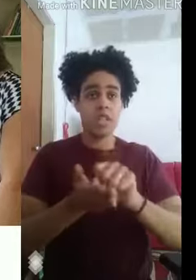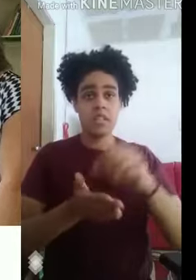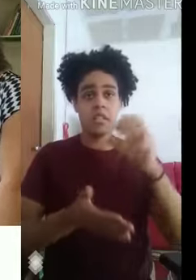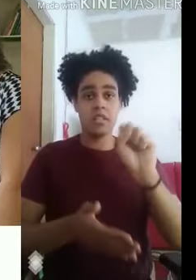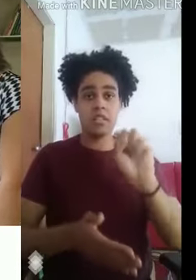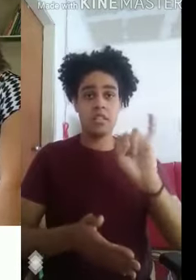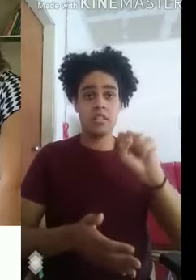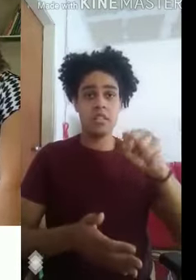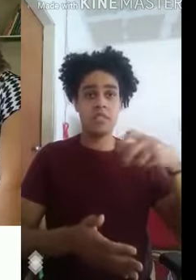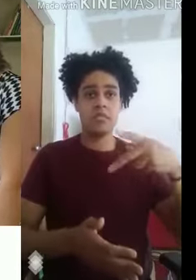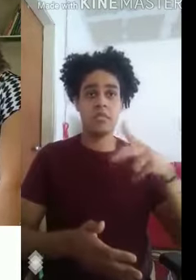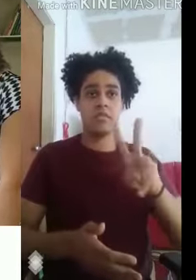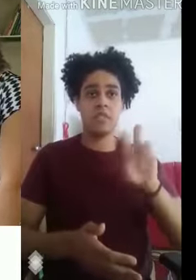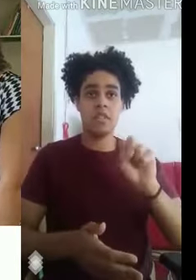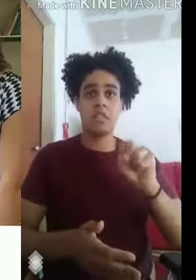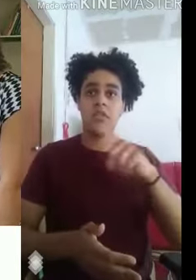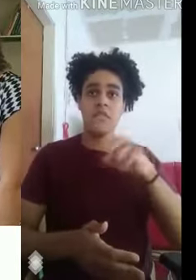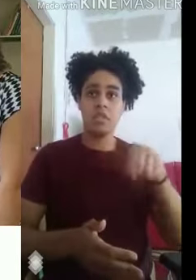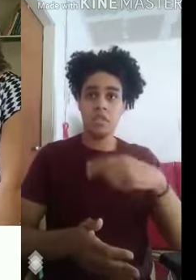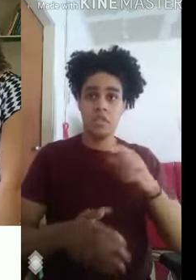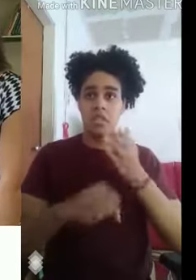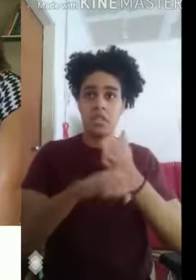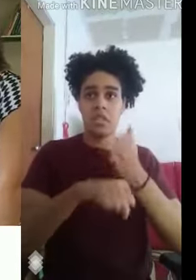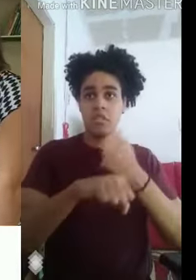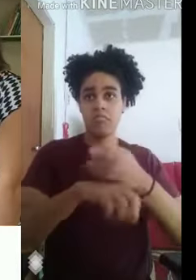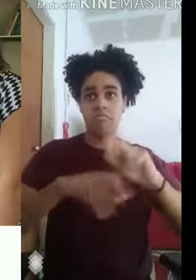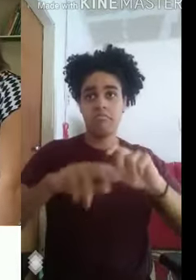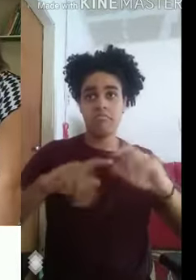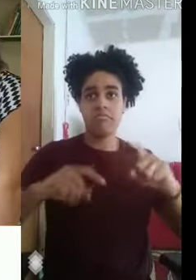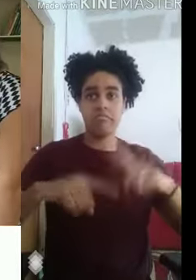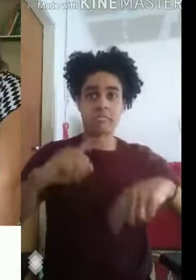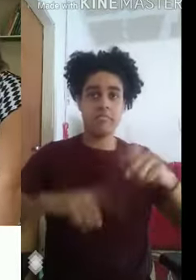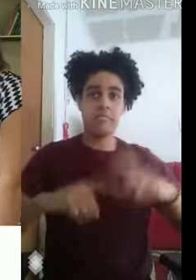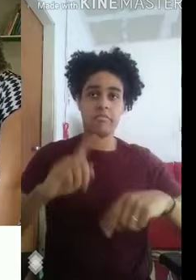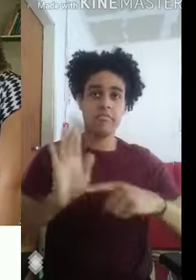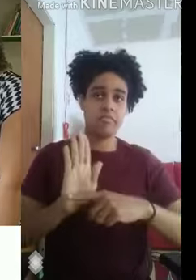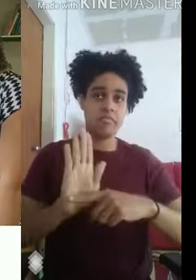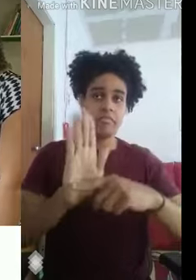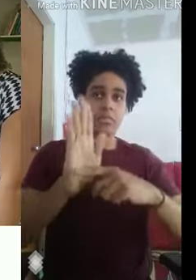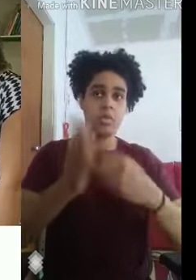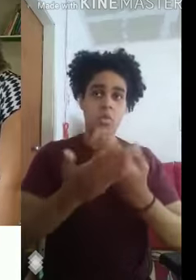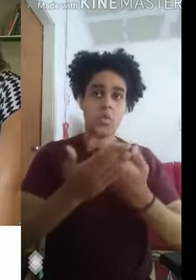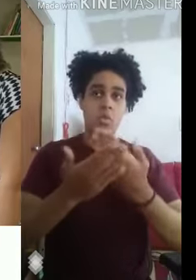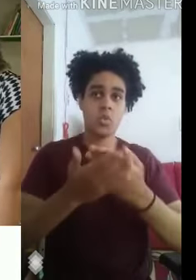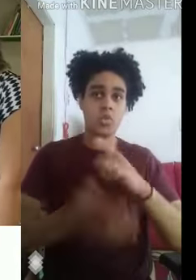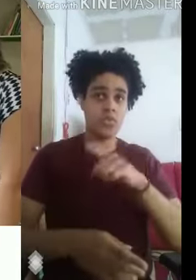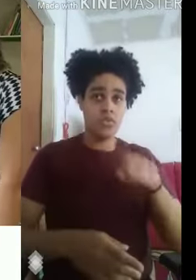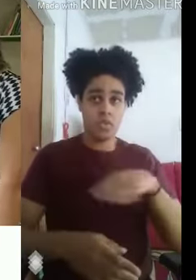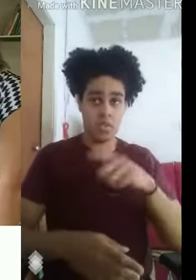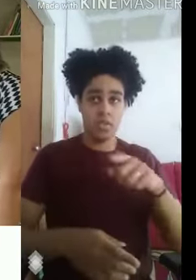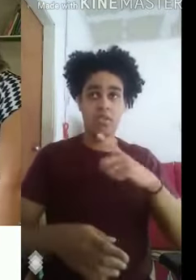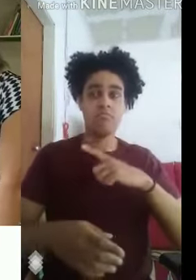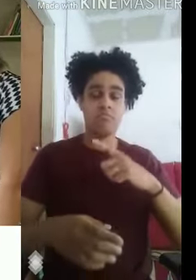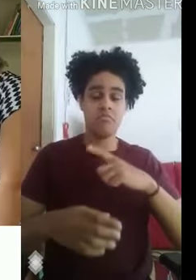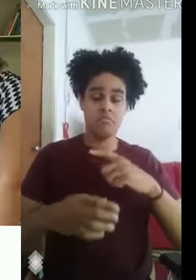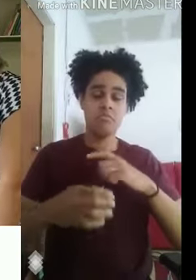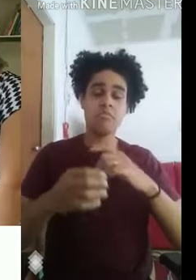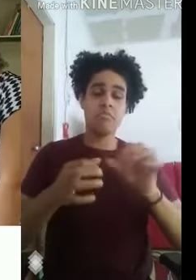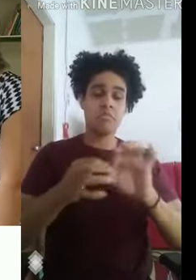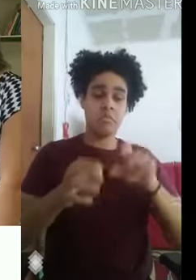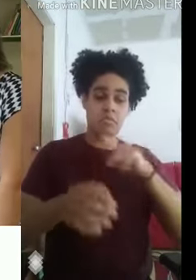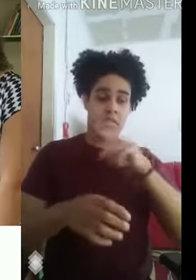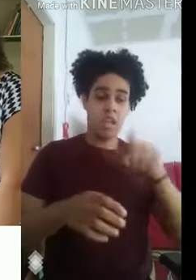vocês vão ter acesso a vários materiais que vão auxiliar o estudo de vocês. Estarão disponíveis as apostilas